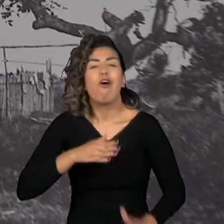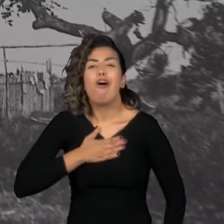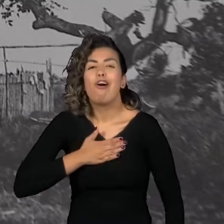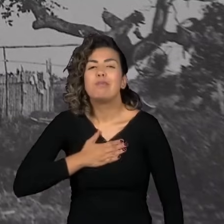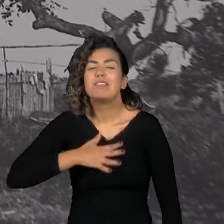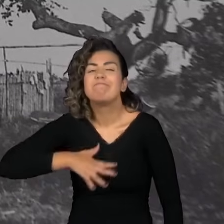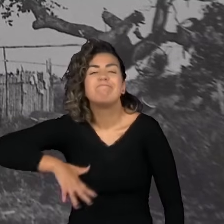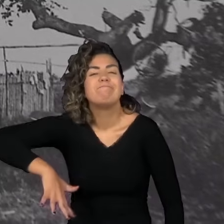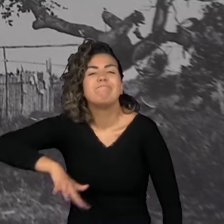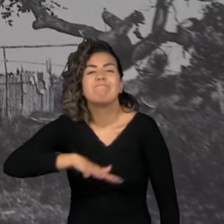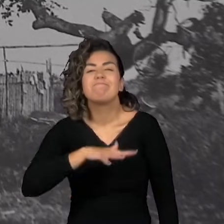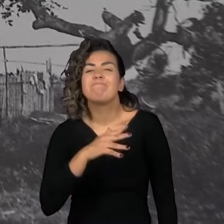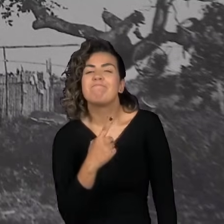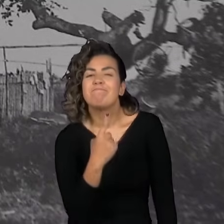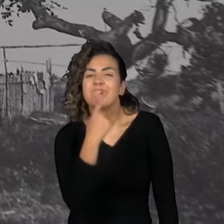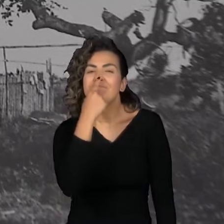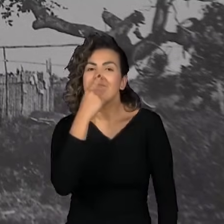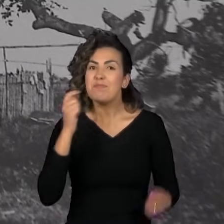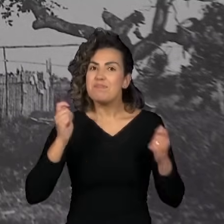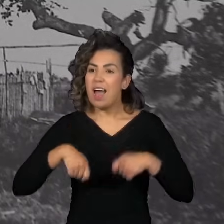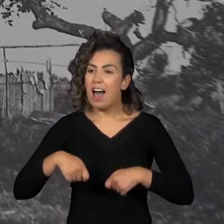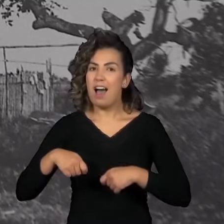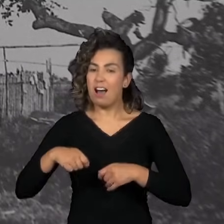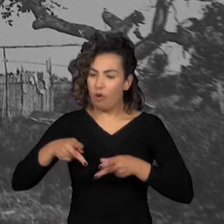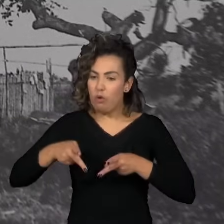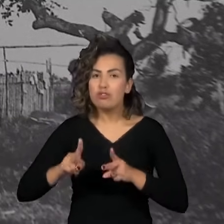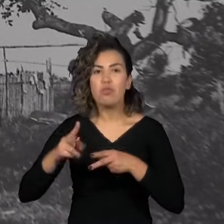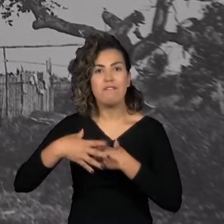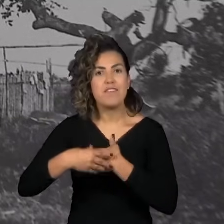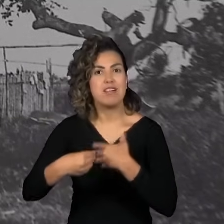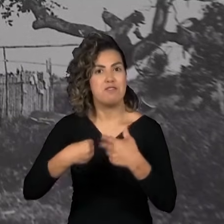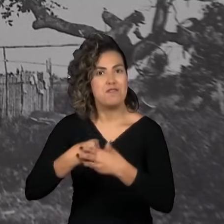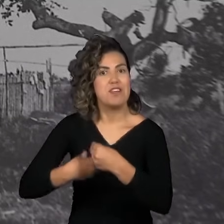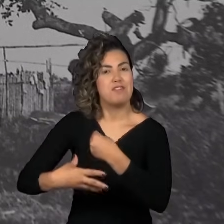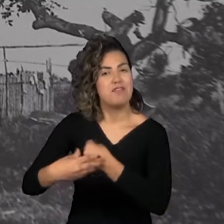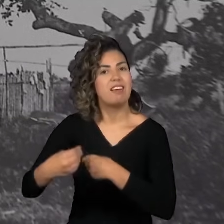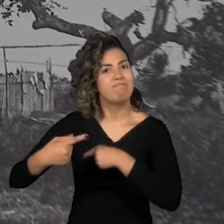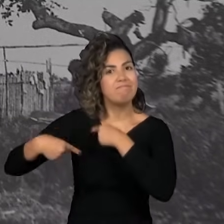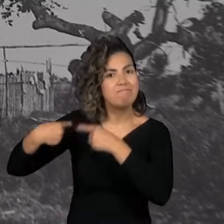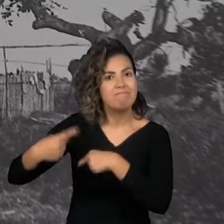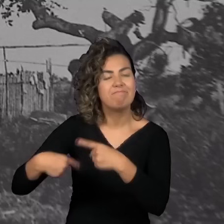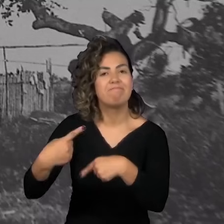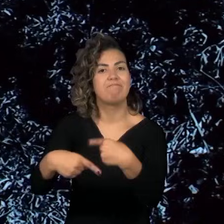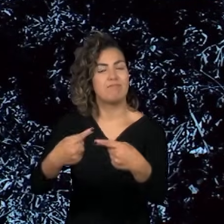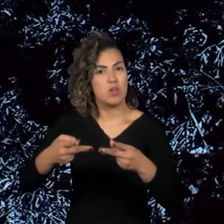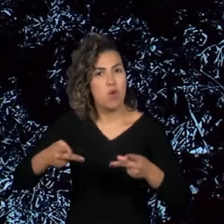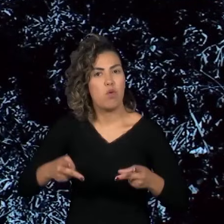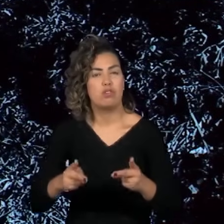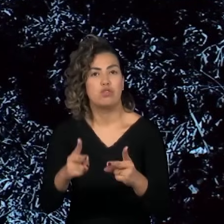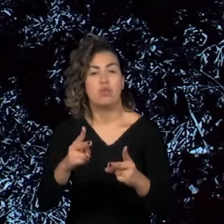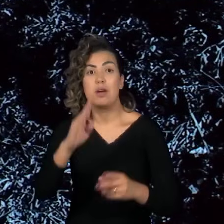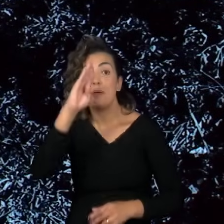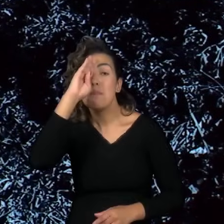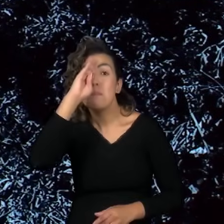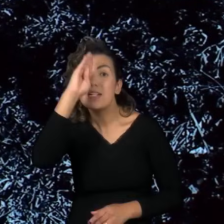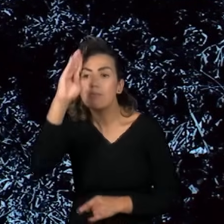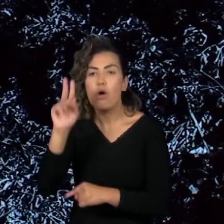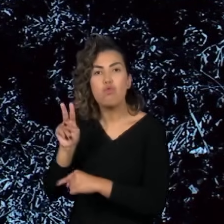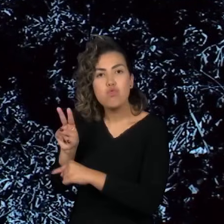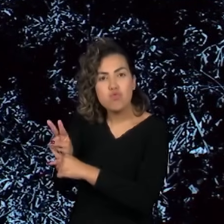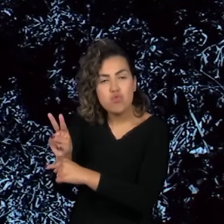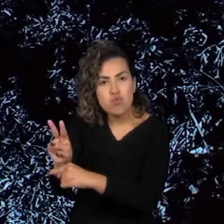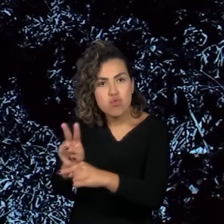permitem a constituição de um modo de existir, de um modo de viver, que só é possível junto